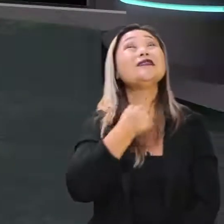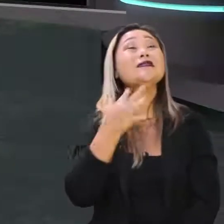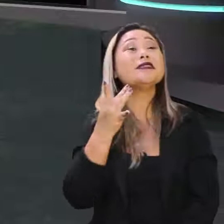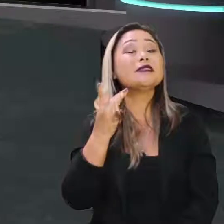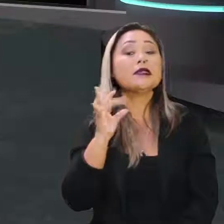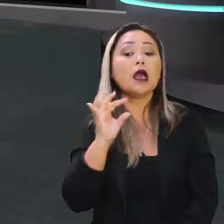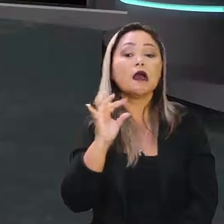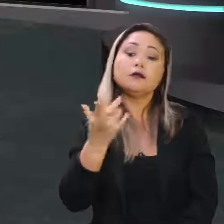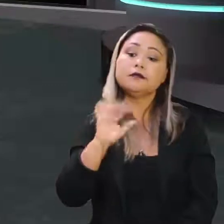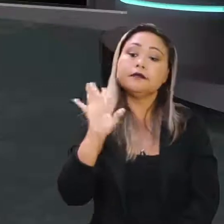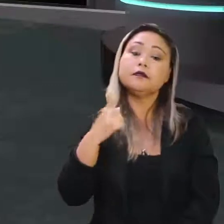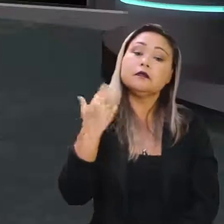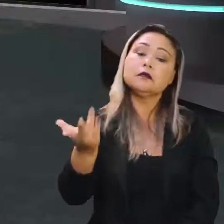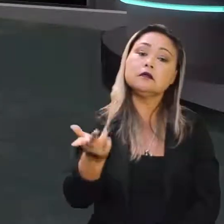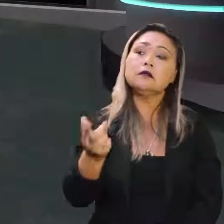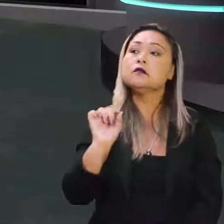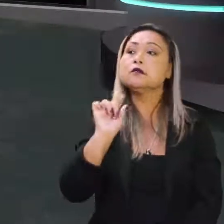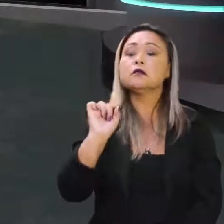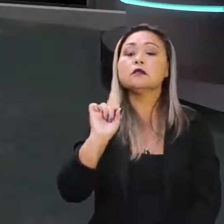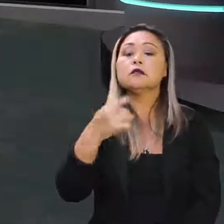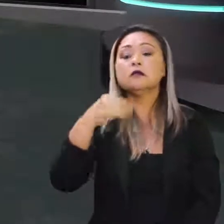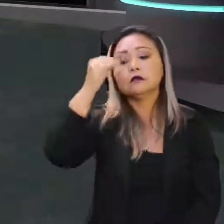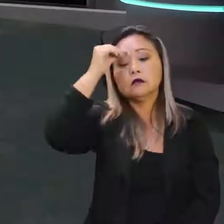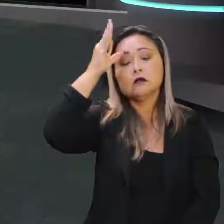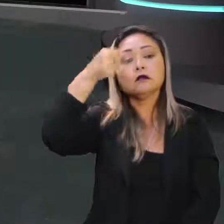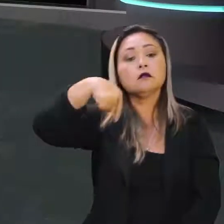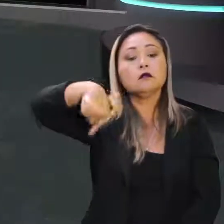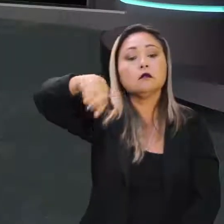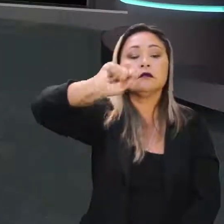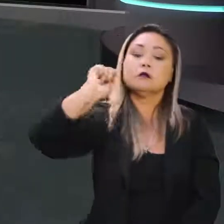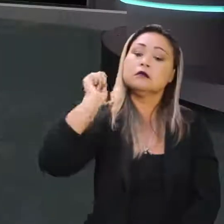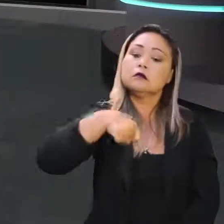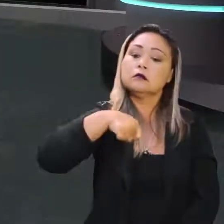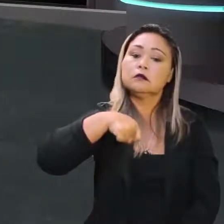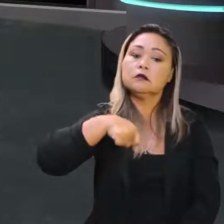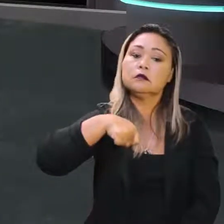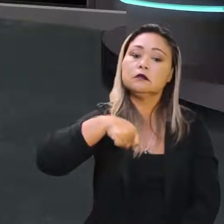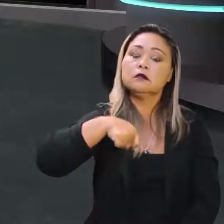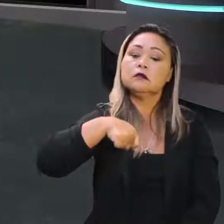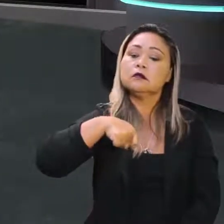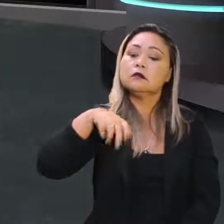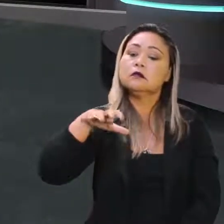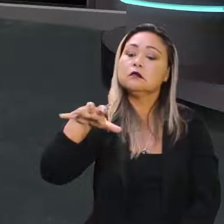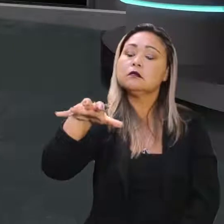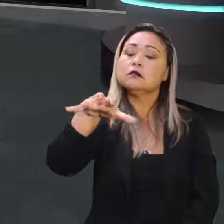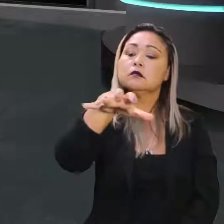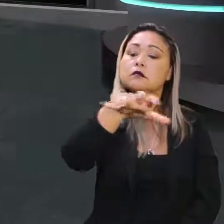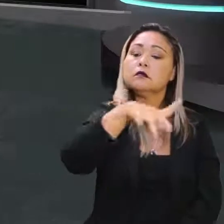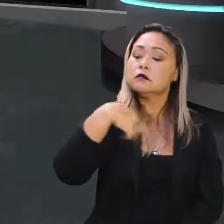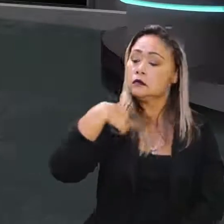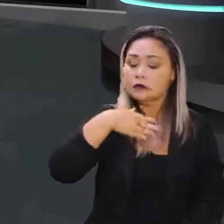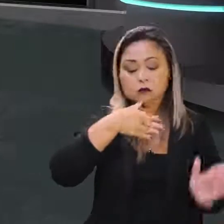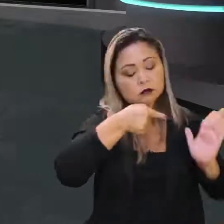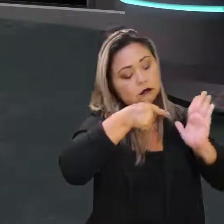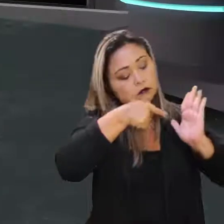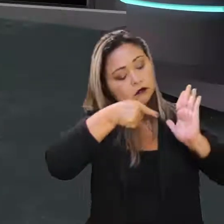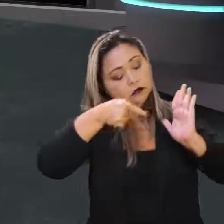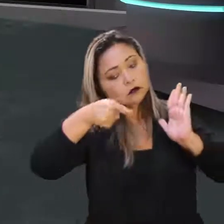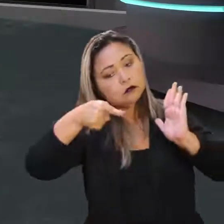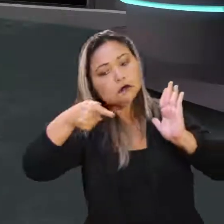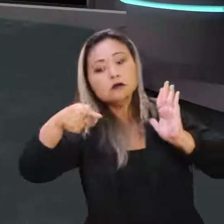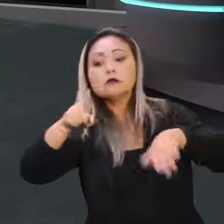bem. Mas, enfim, esses conhecimentos é para que vocês possam, dentro da linha do tempo da história da